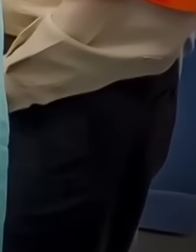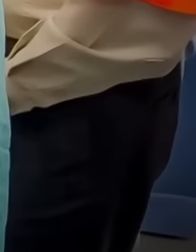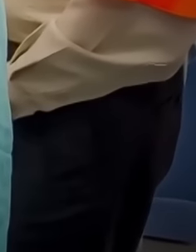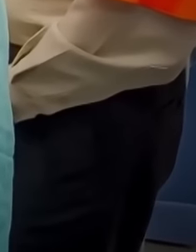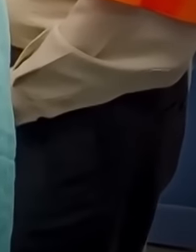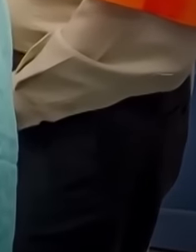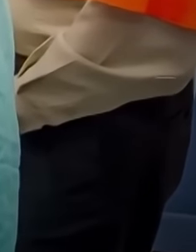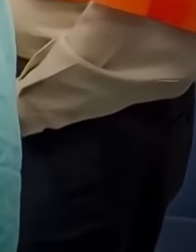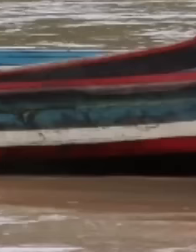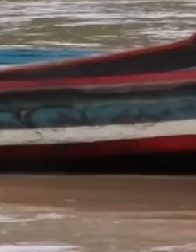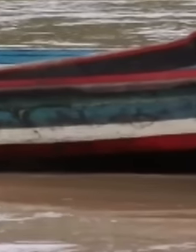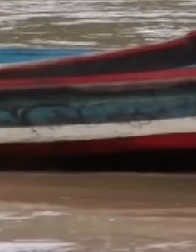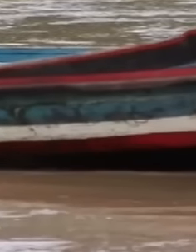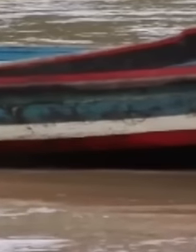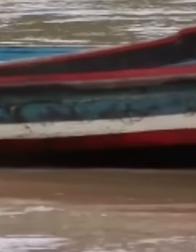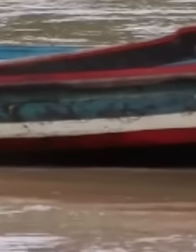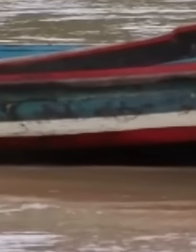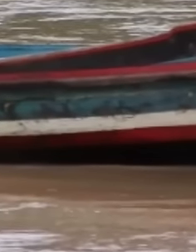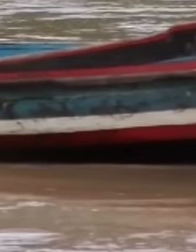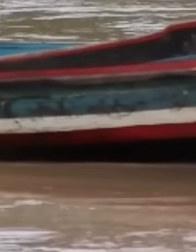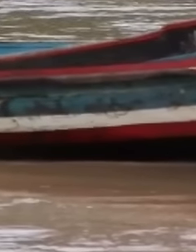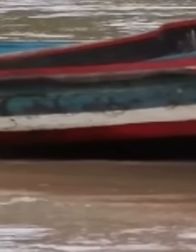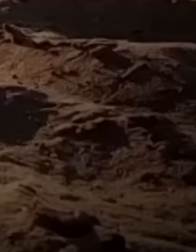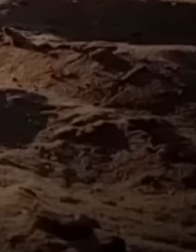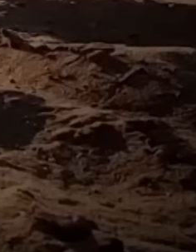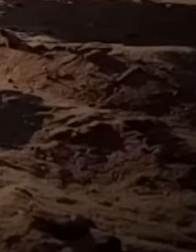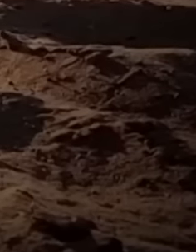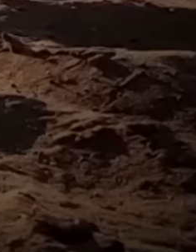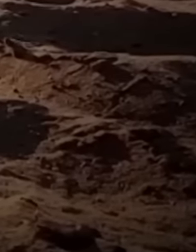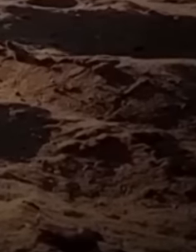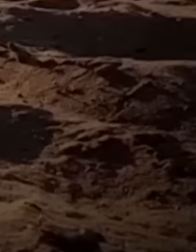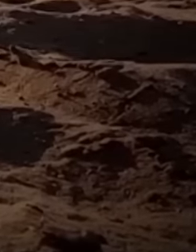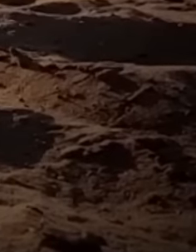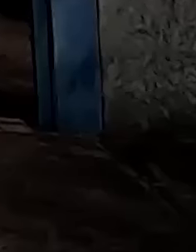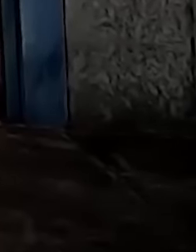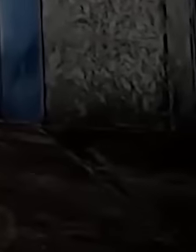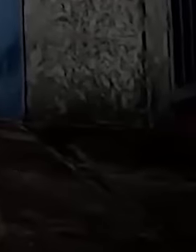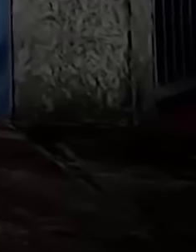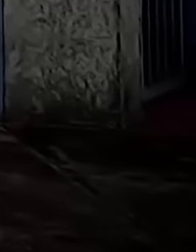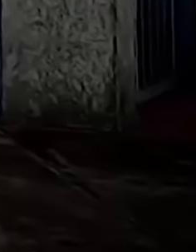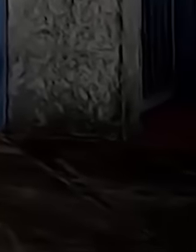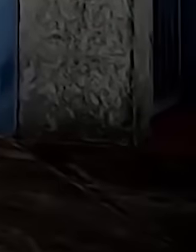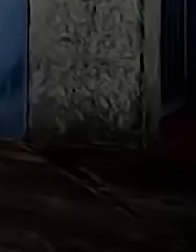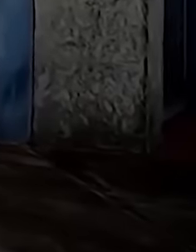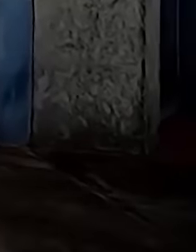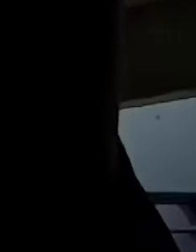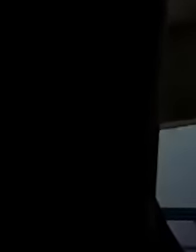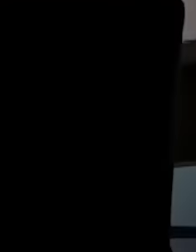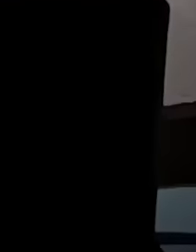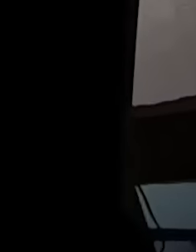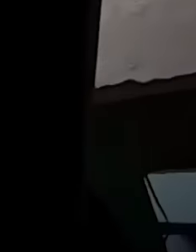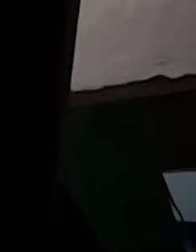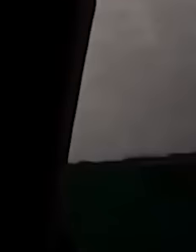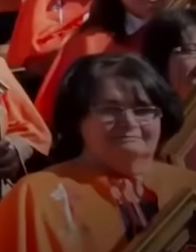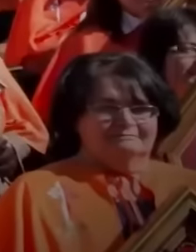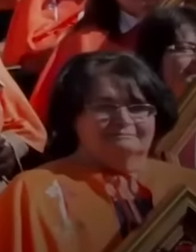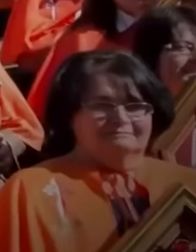oratórios de Nossa Senhora de Fátima e foram realizadas as visitas com as imagens pelas incontáveis casas no Brasil e no